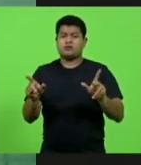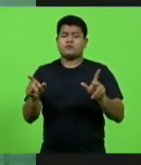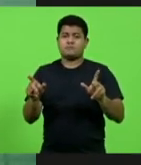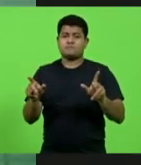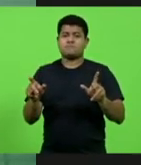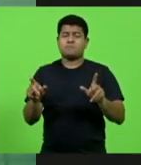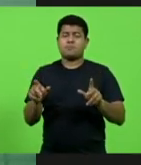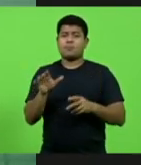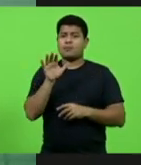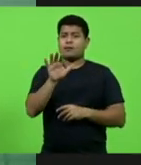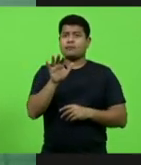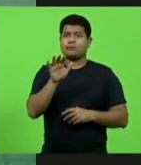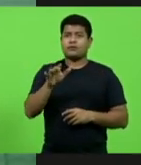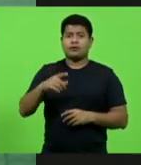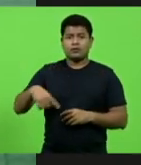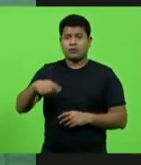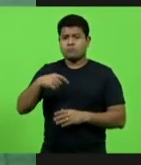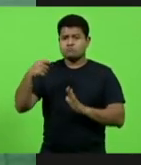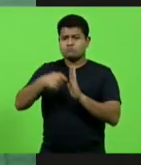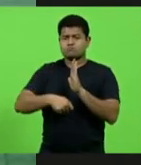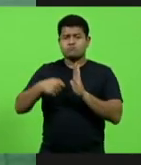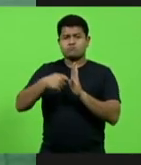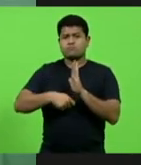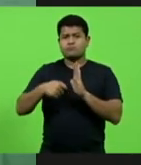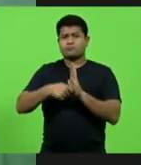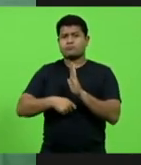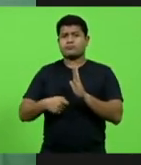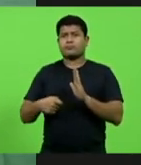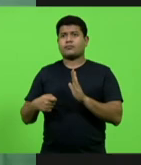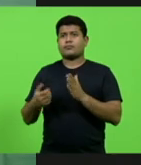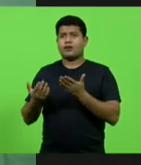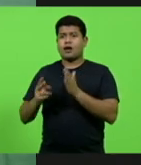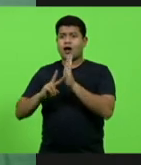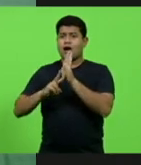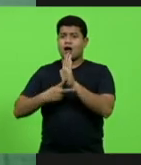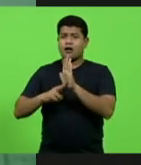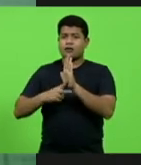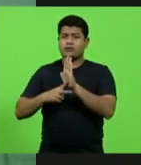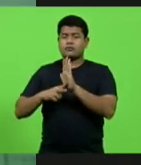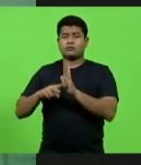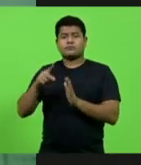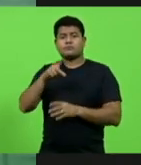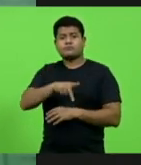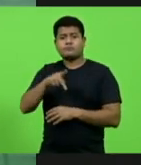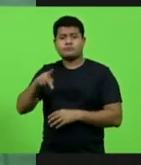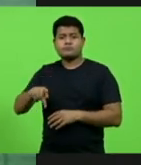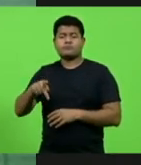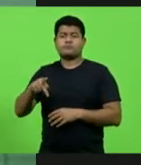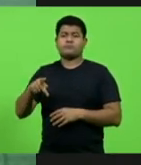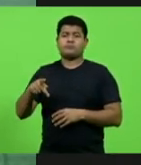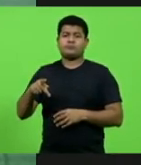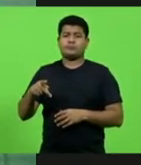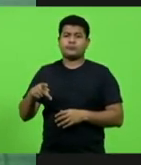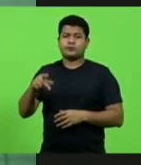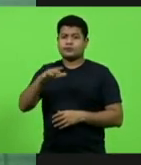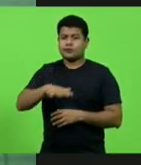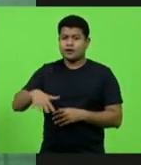mas a nossa luta, enquanto organização sindical, enquanto professores da educação